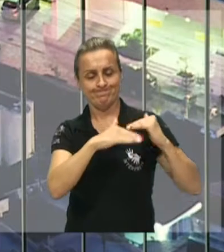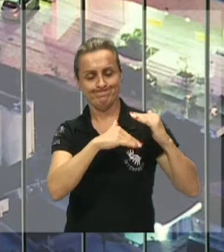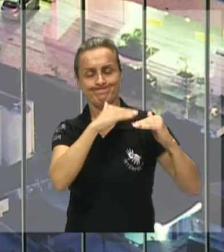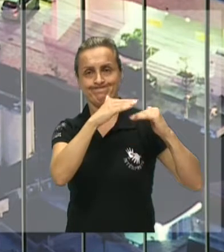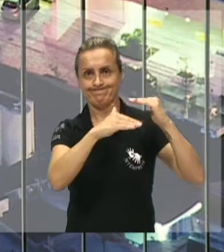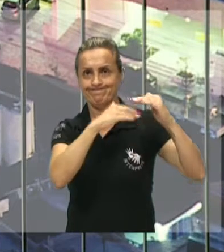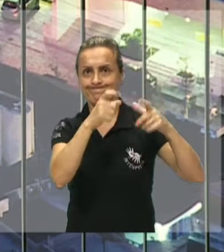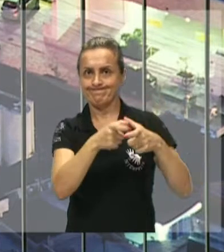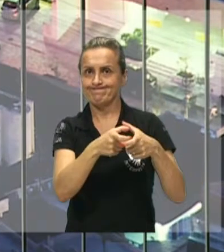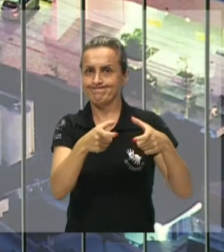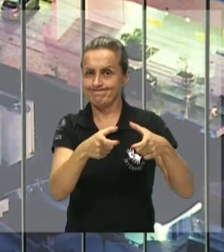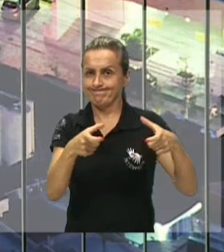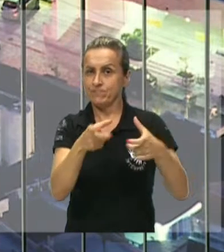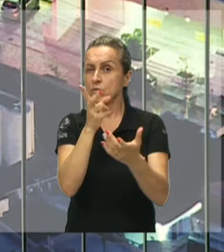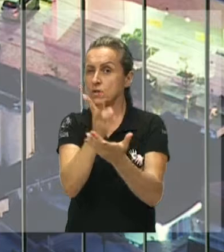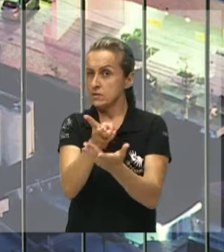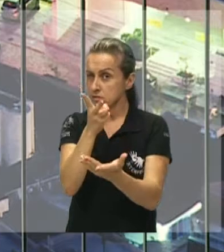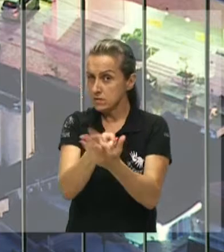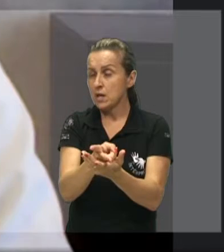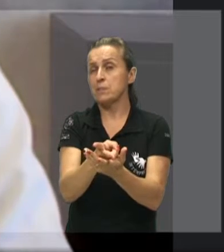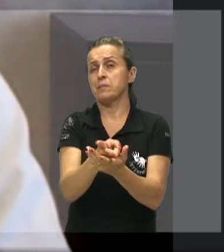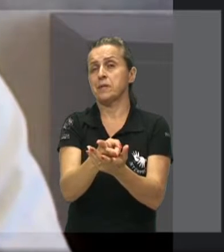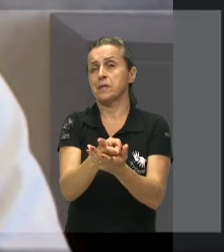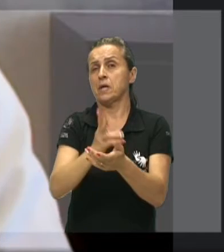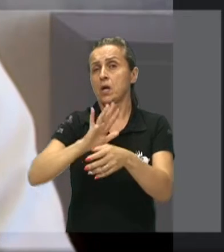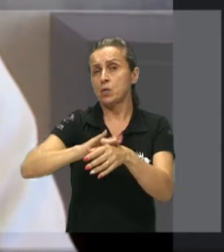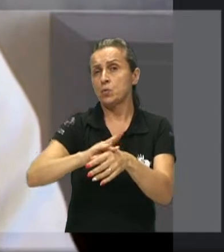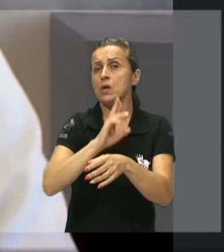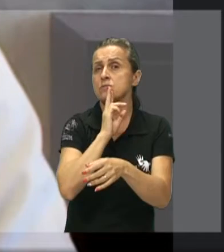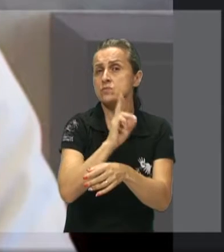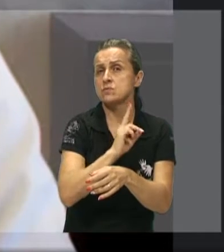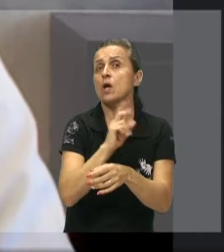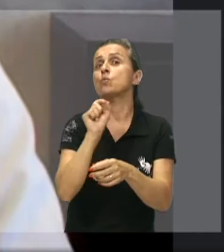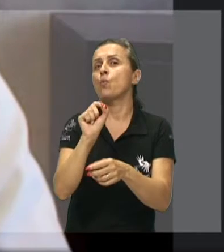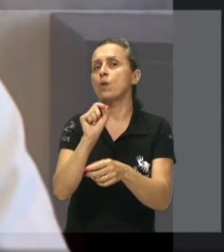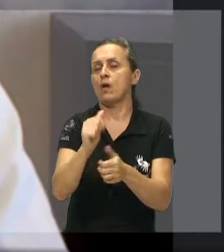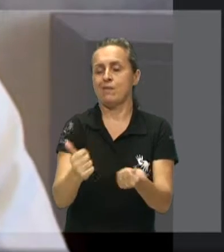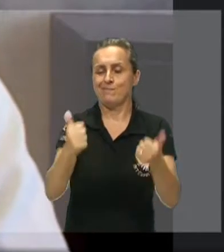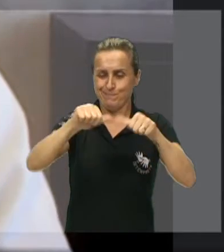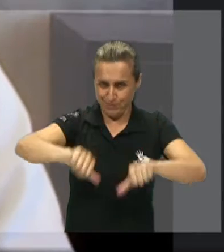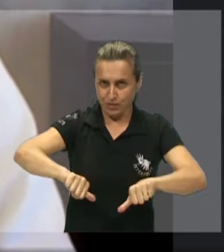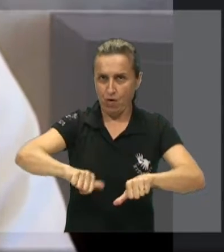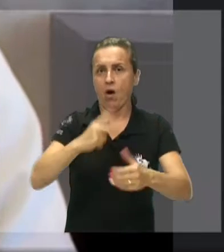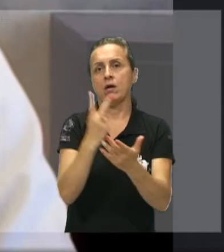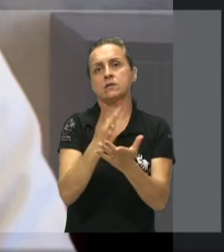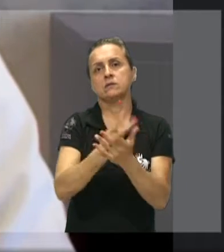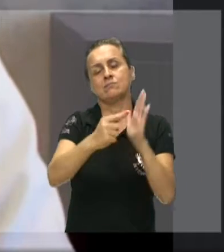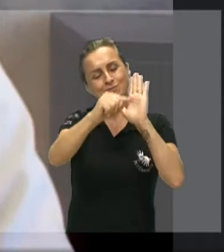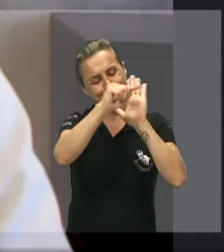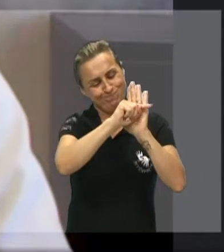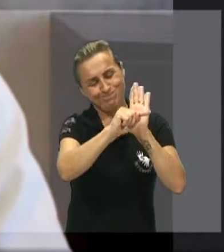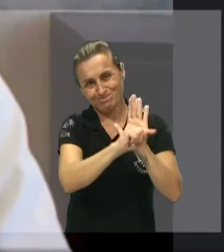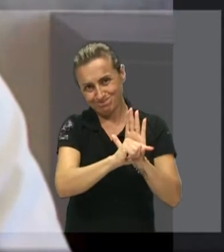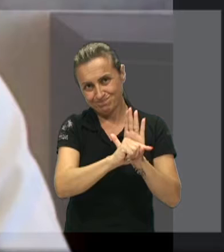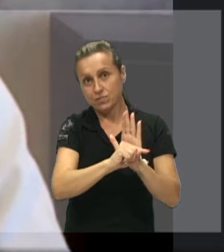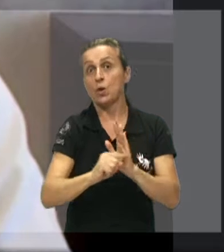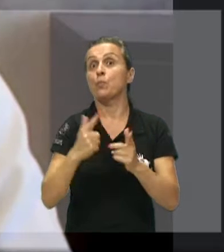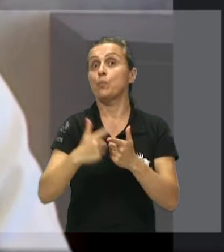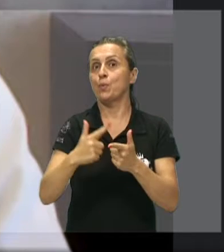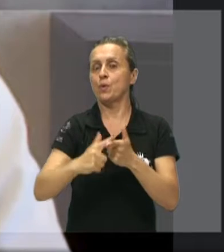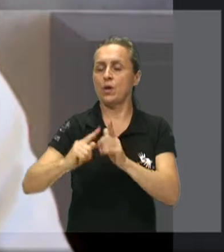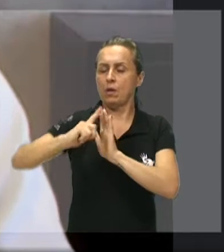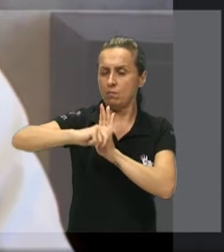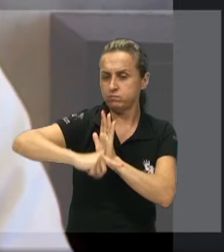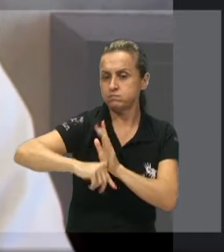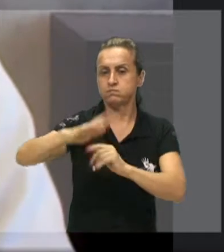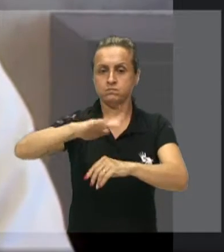evolução sempre com um prognóstico pior, para pior. Então, os pacientes vão chegar num consultório com um diagnóstico mais tardio, com doença mais